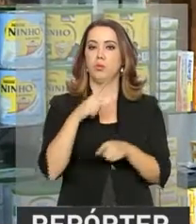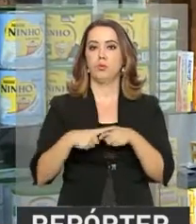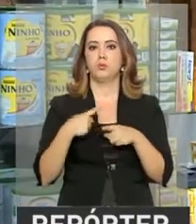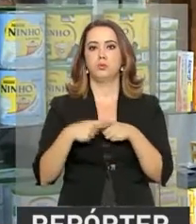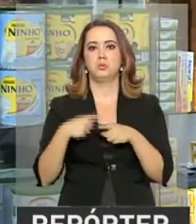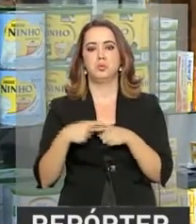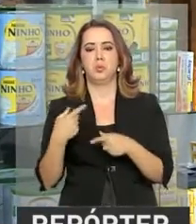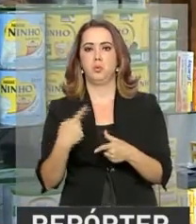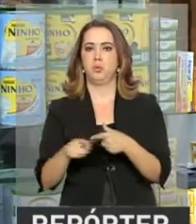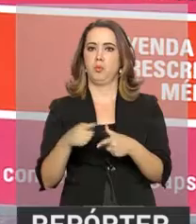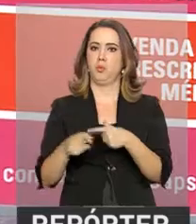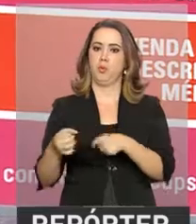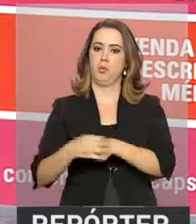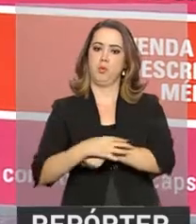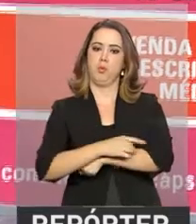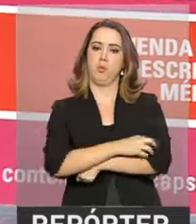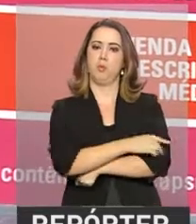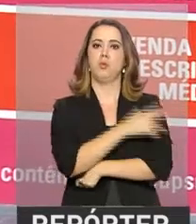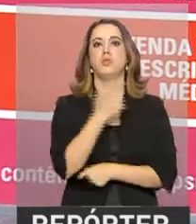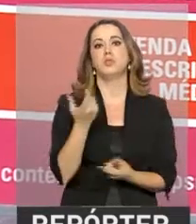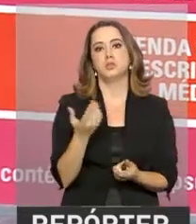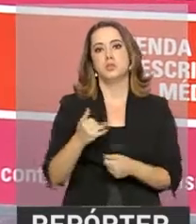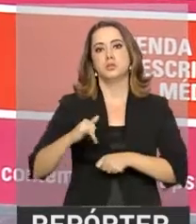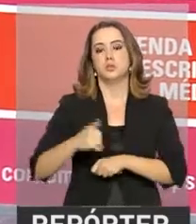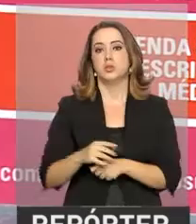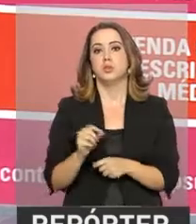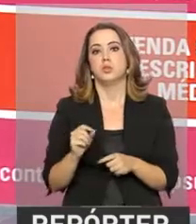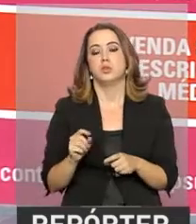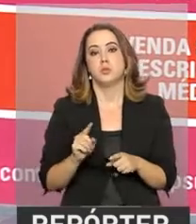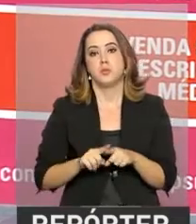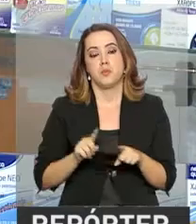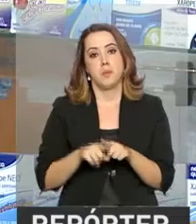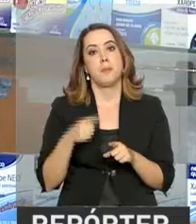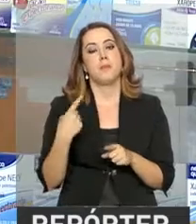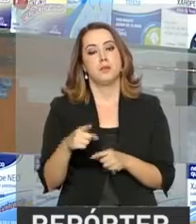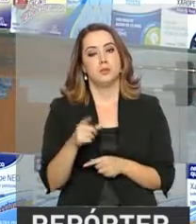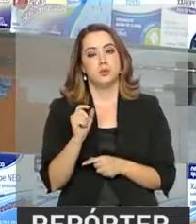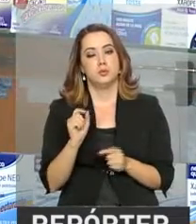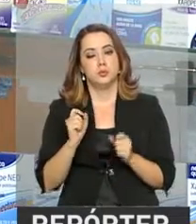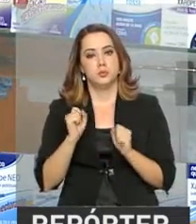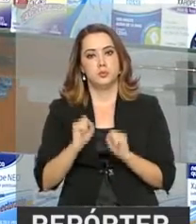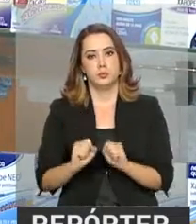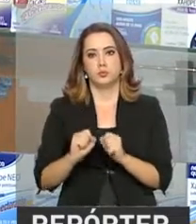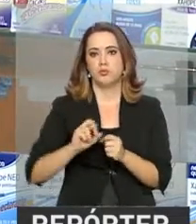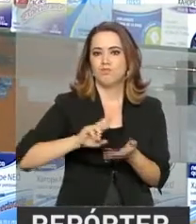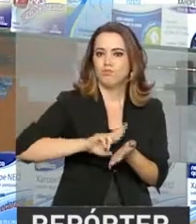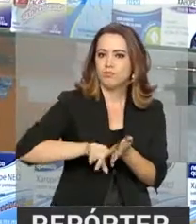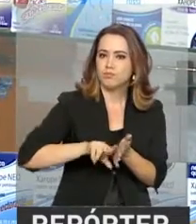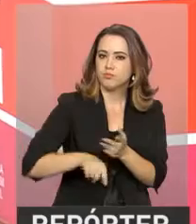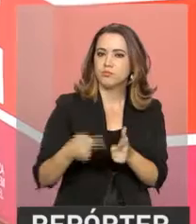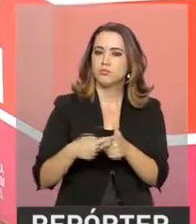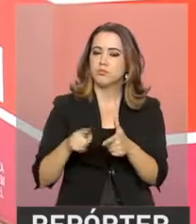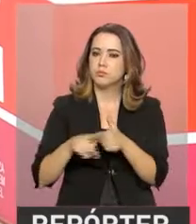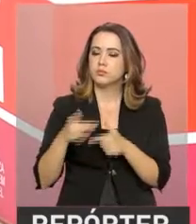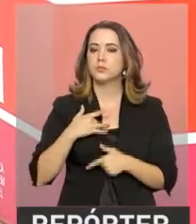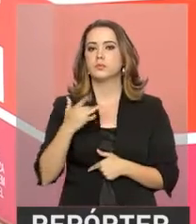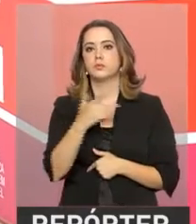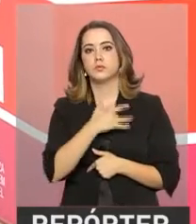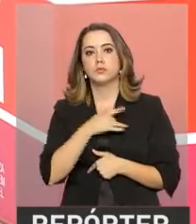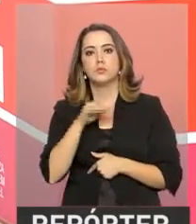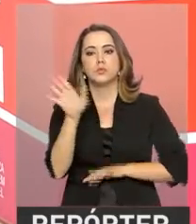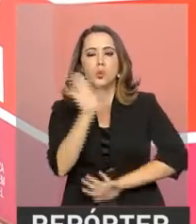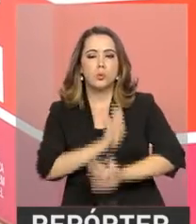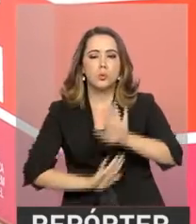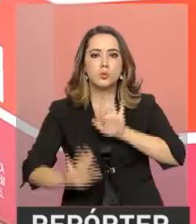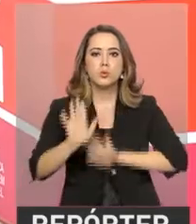e dependência a busca de resultados sem avaliação médica pode causar uma série de complicações o cuidado deve ser